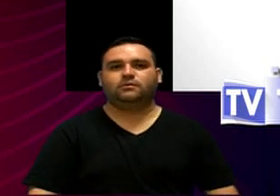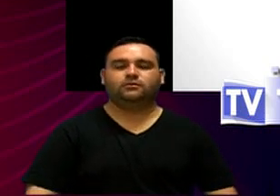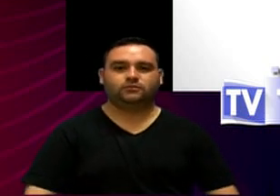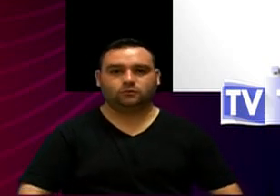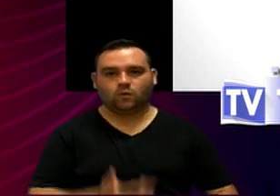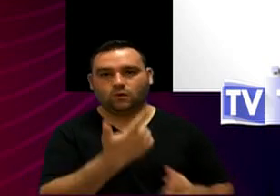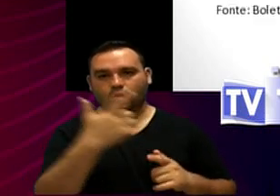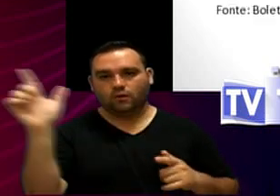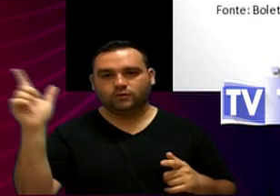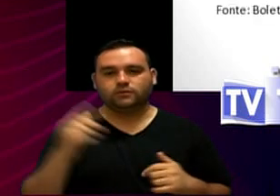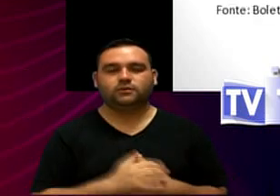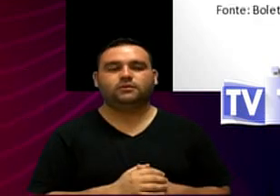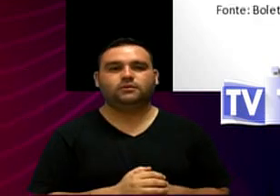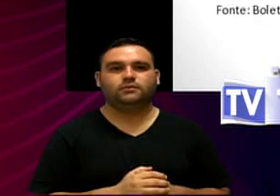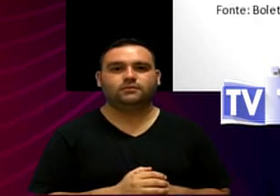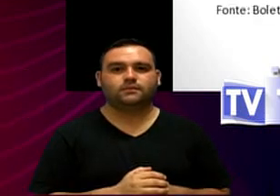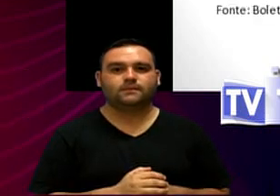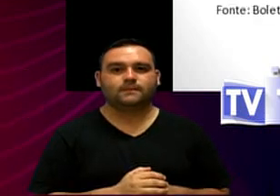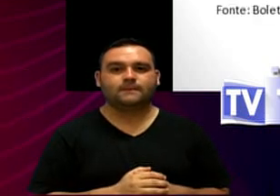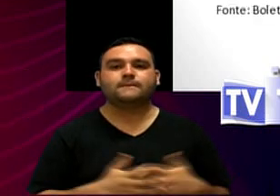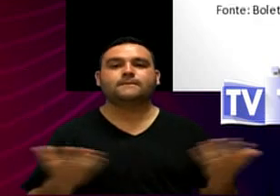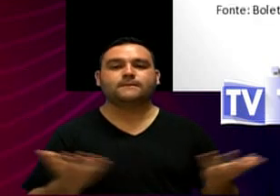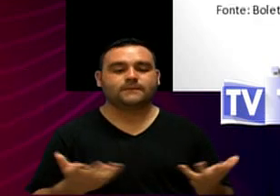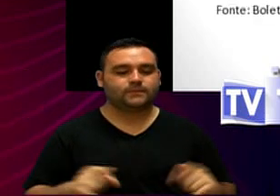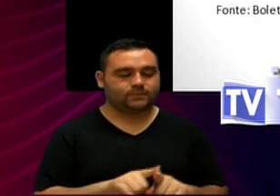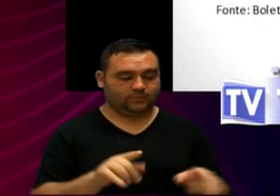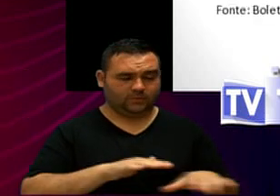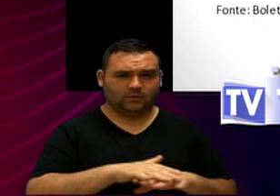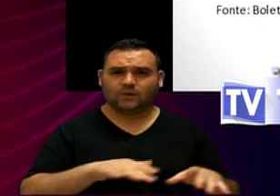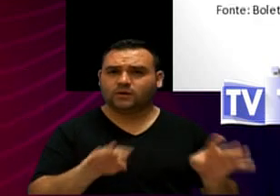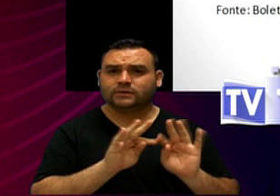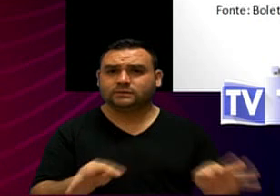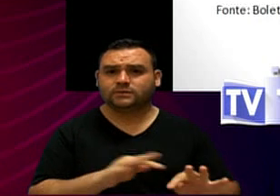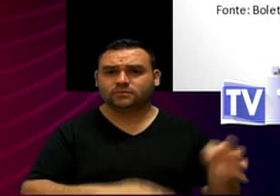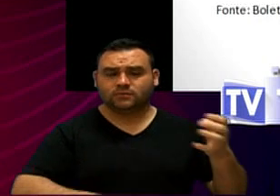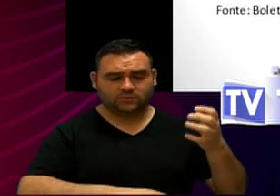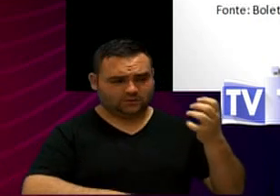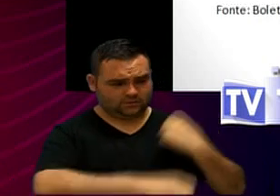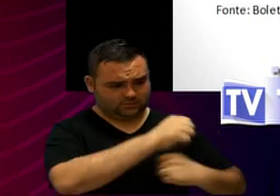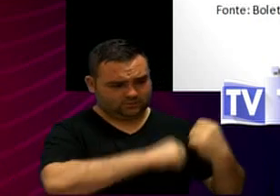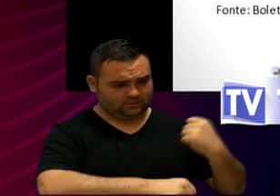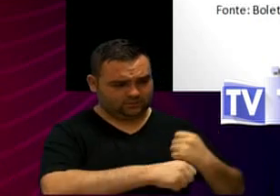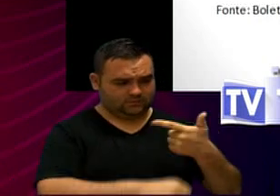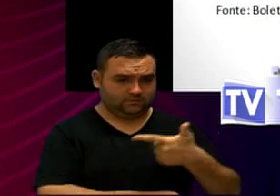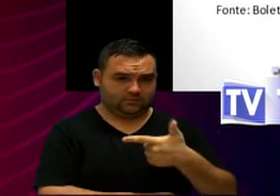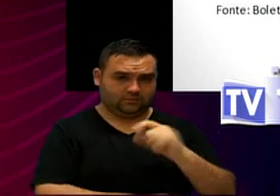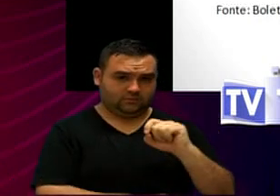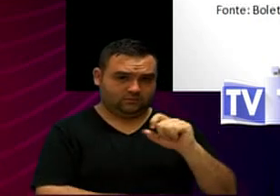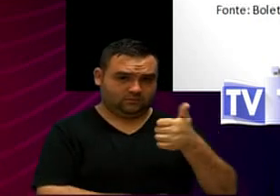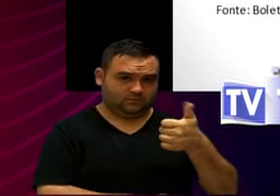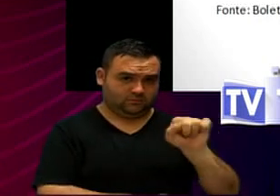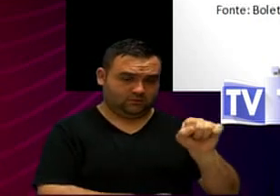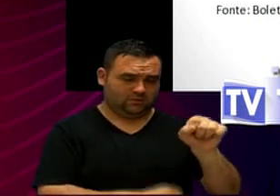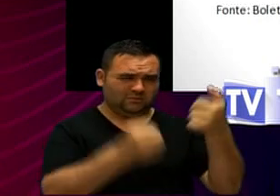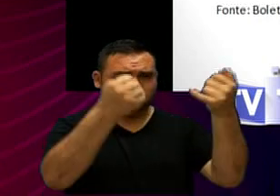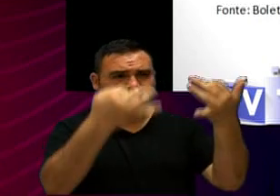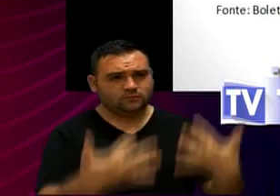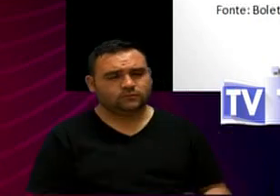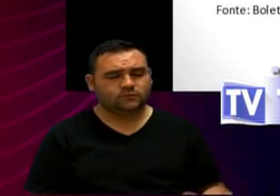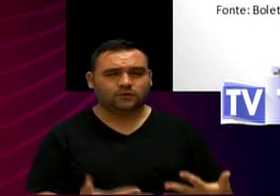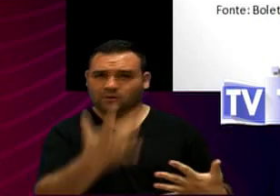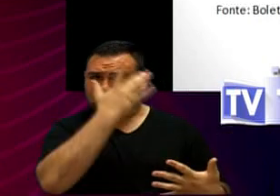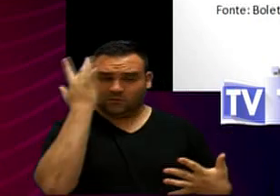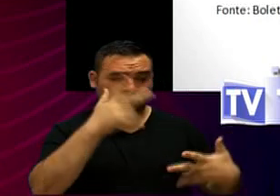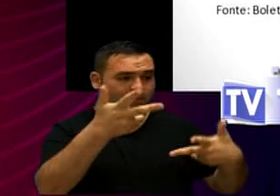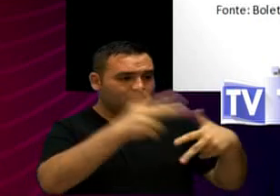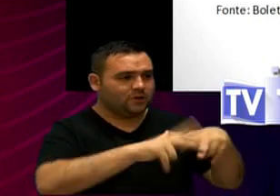Pode ir para o próximo, por favor, Ana. E aqui uma planilha muito simples do ano de 2018.